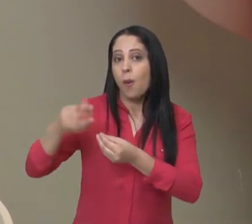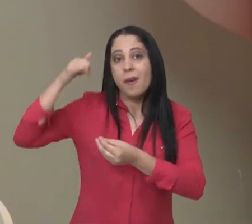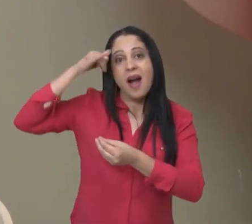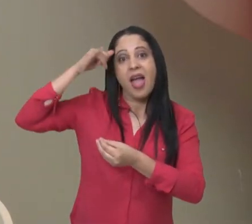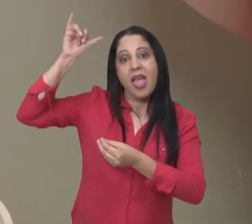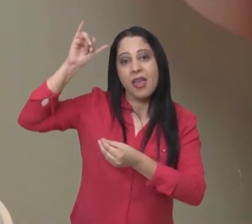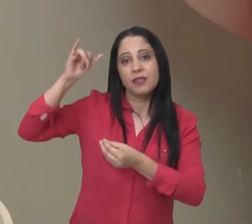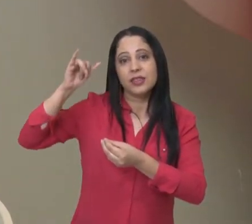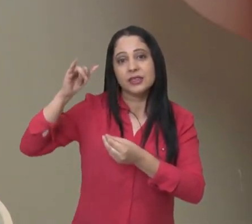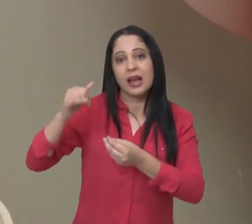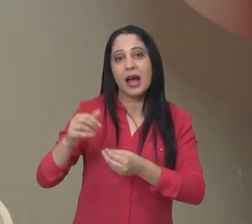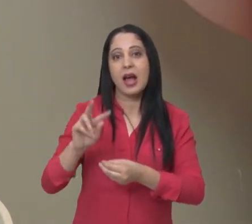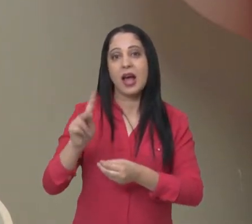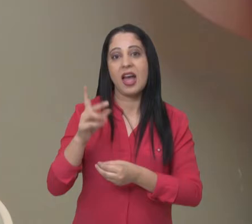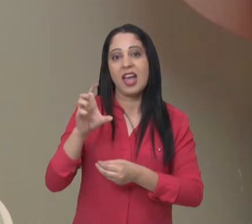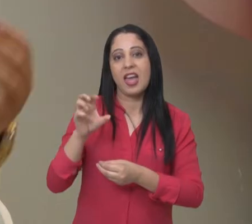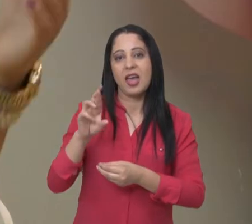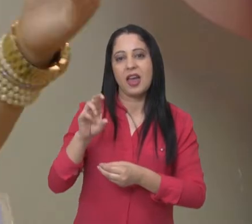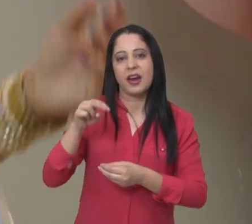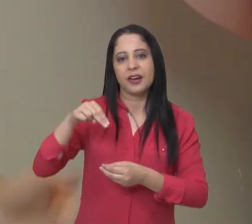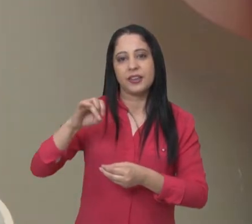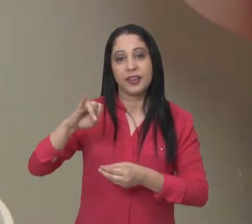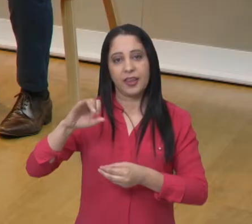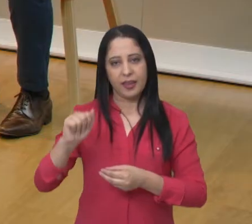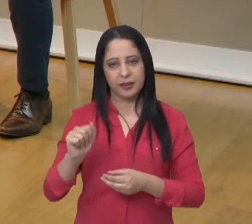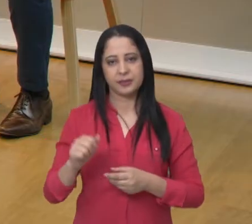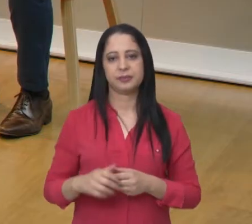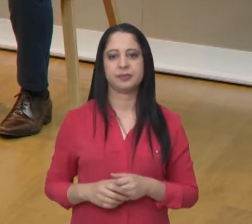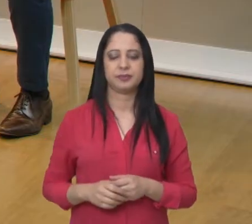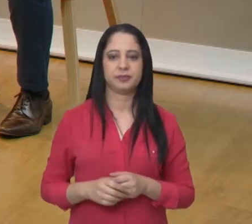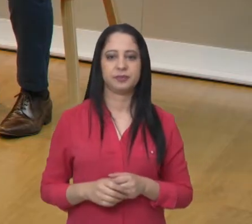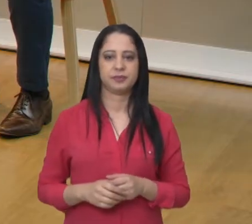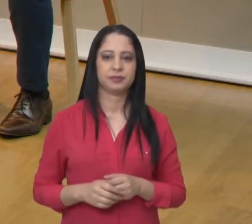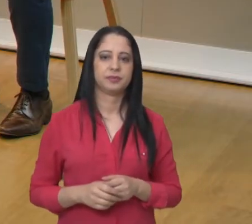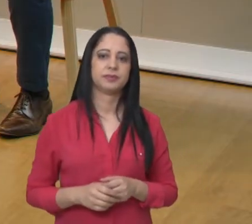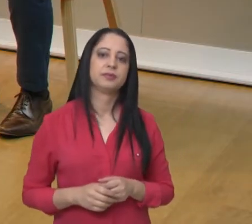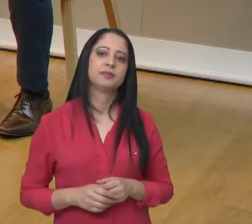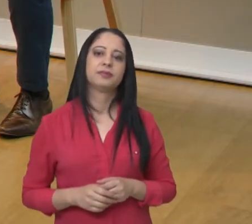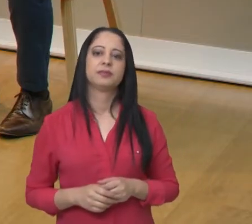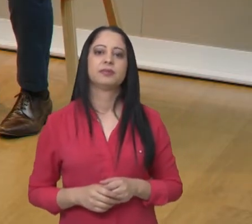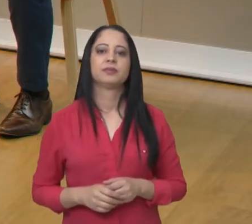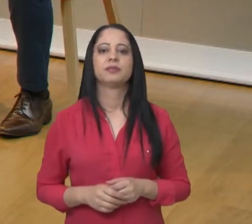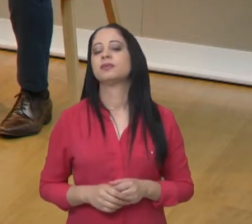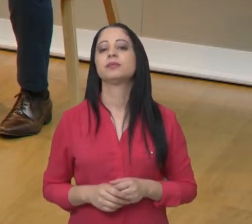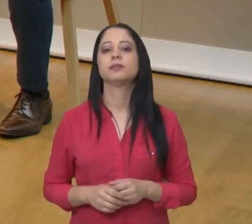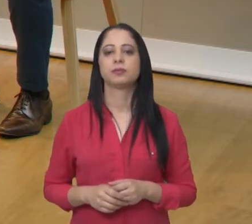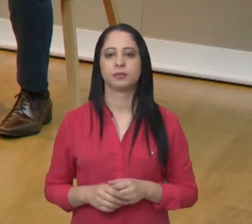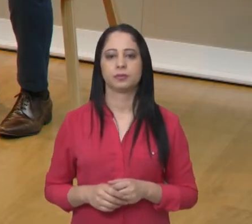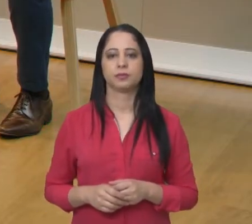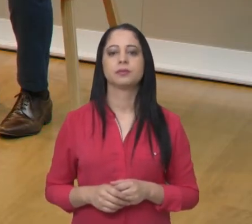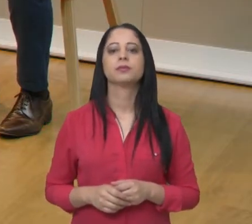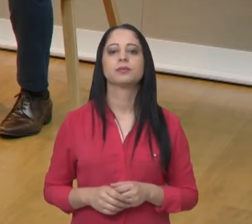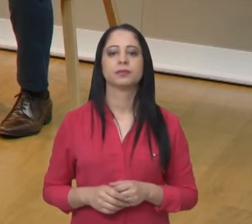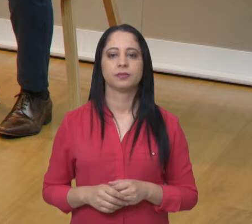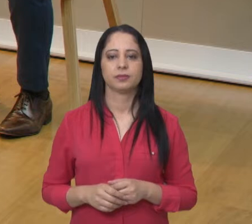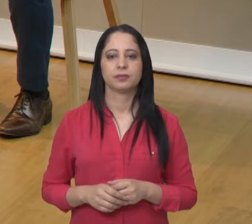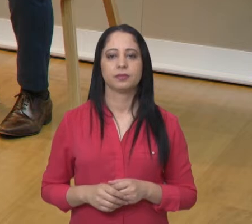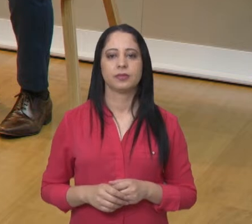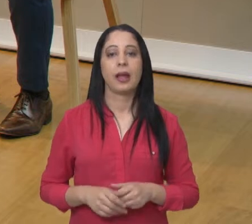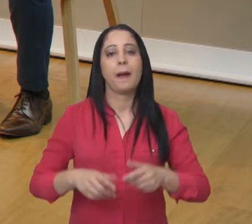podem prevenir a hérnia de disco. Por favor, Matheus, coloca aqui pra gente. Vamos lá. Faça